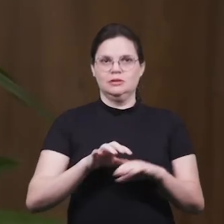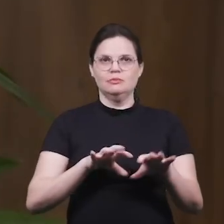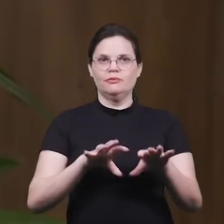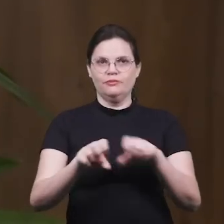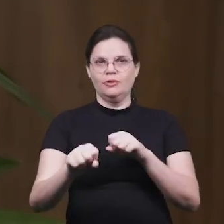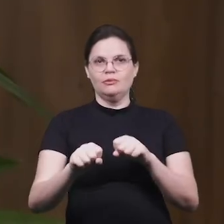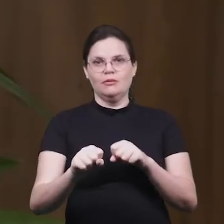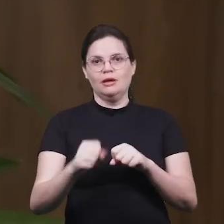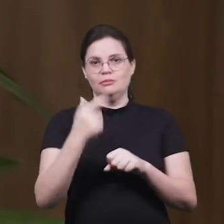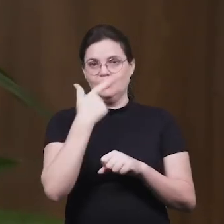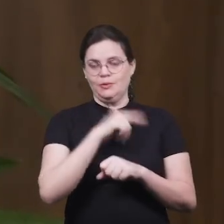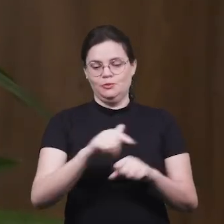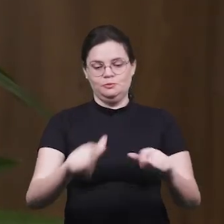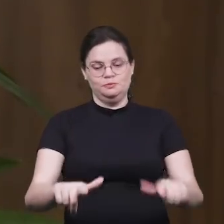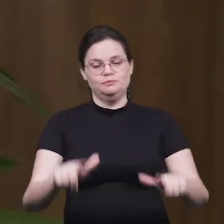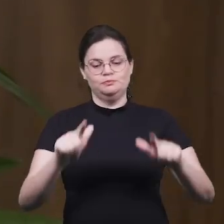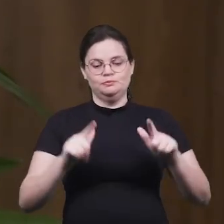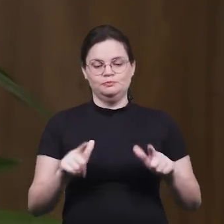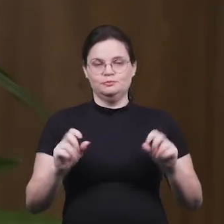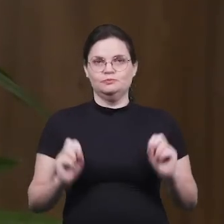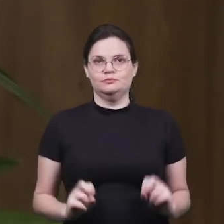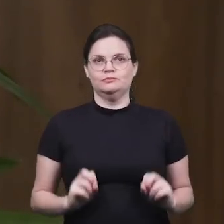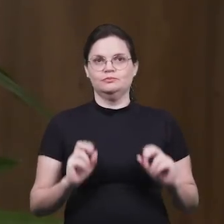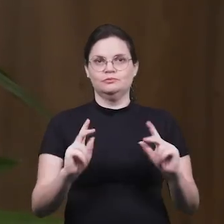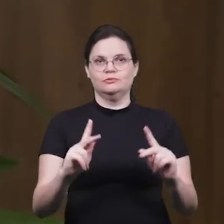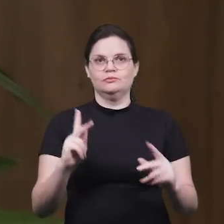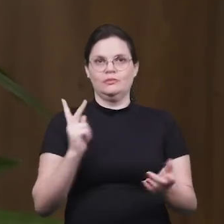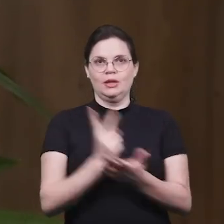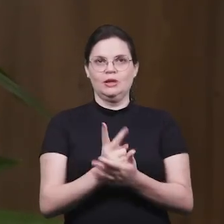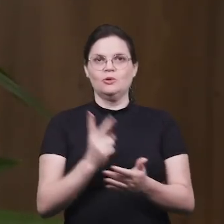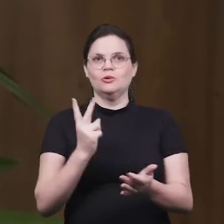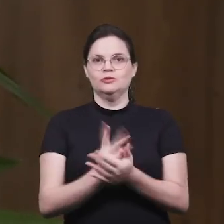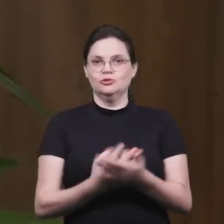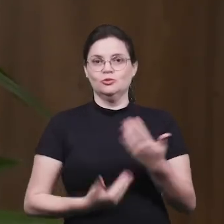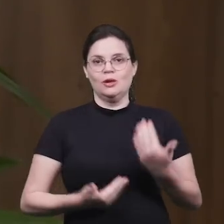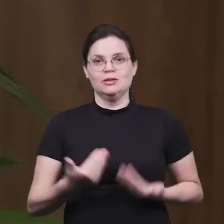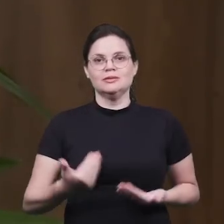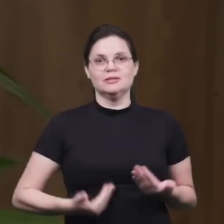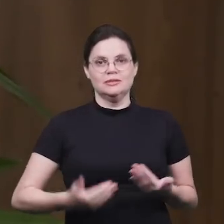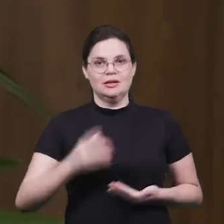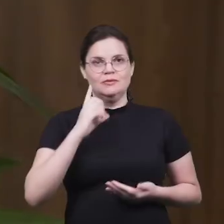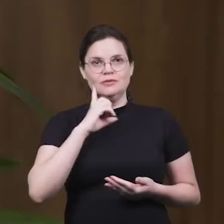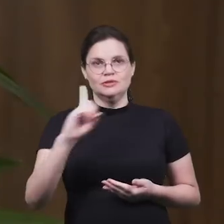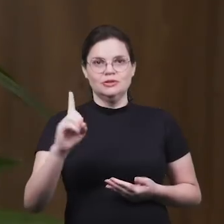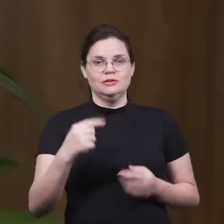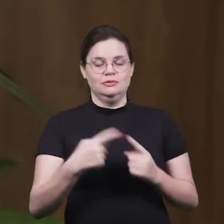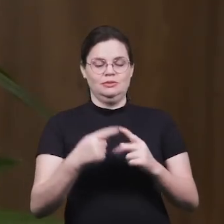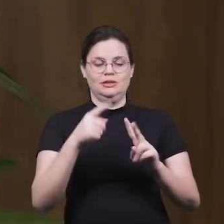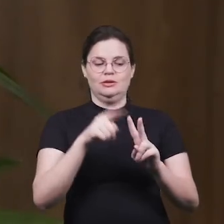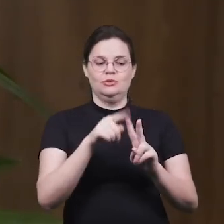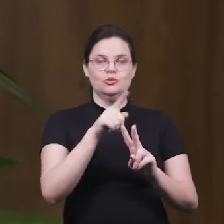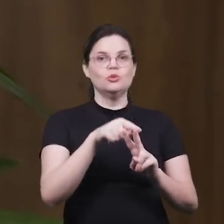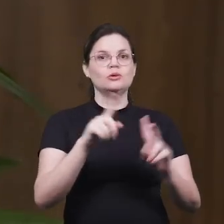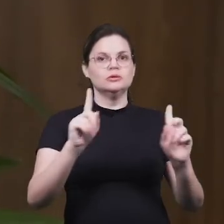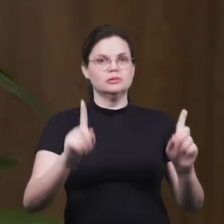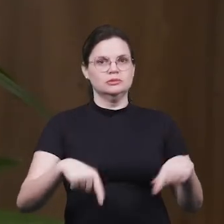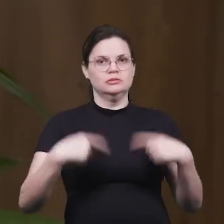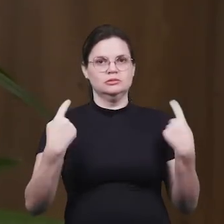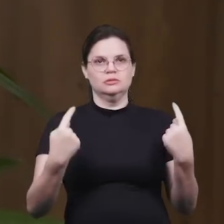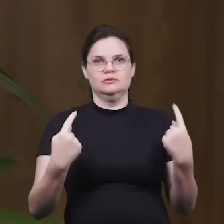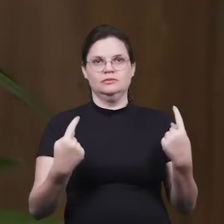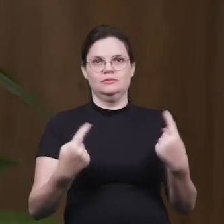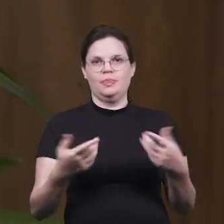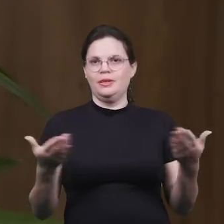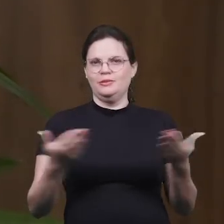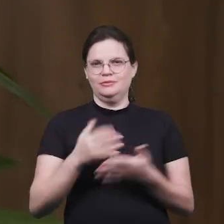para ter diploma e continuar crente, que era 2 desafios. Hoje na obra